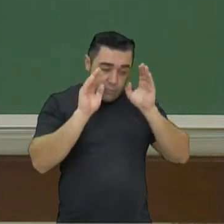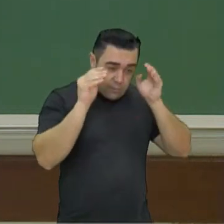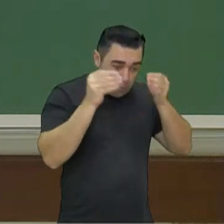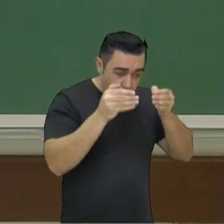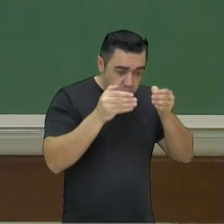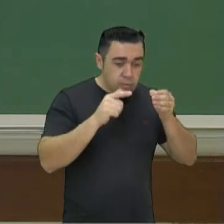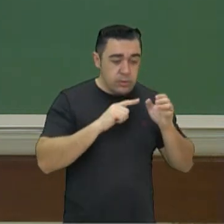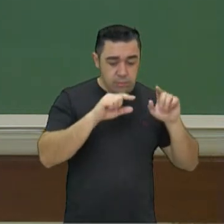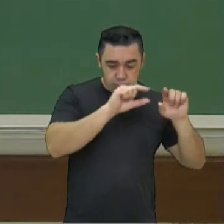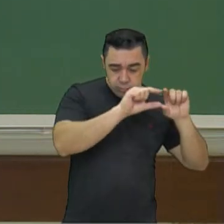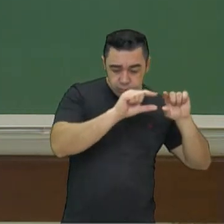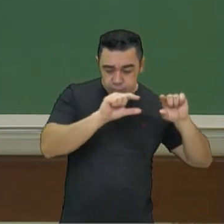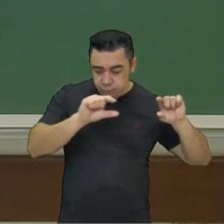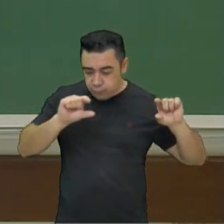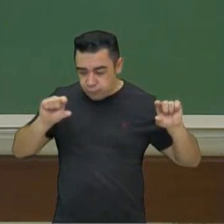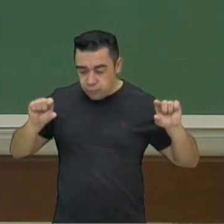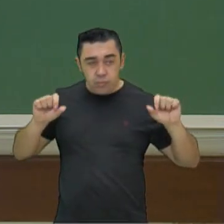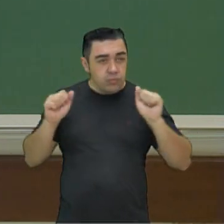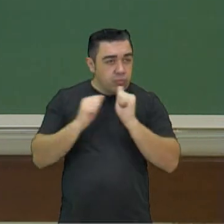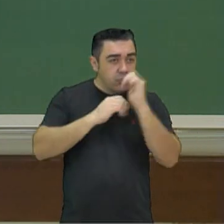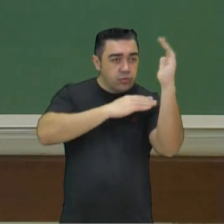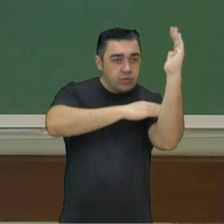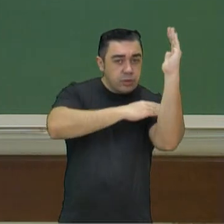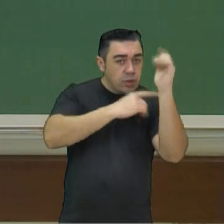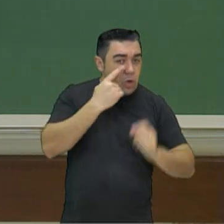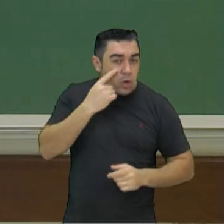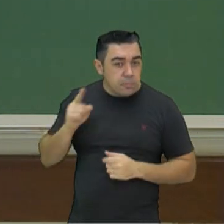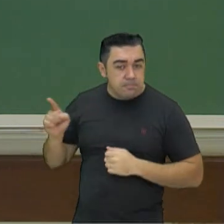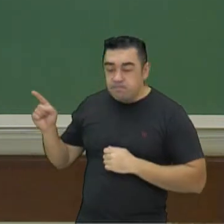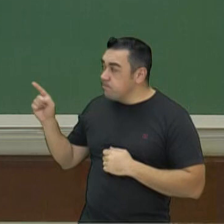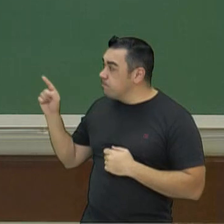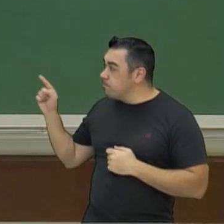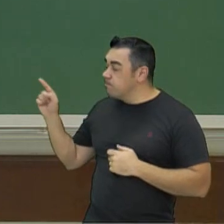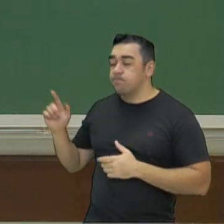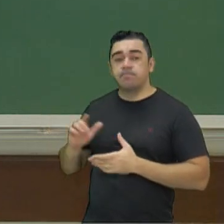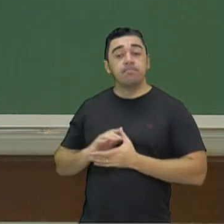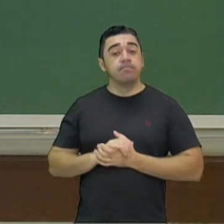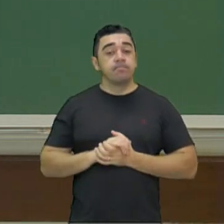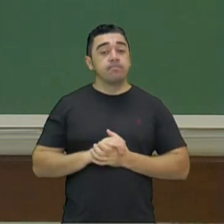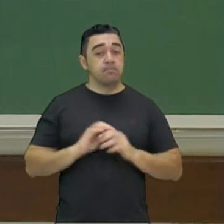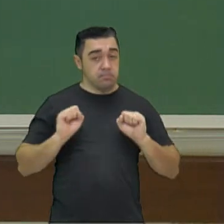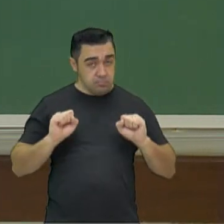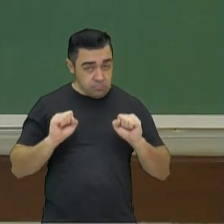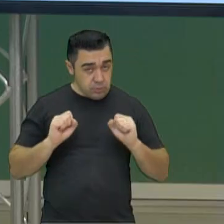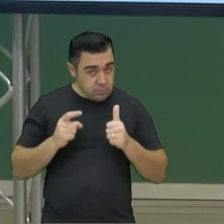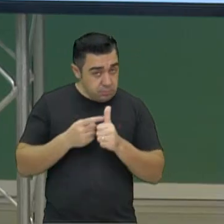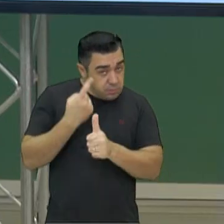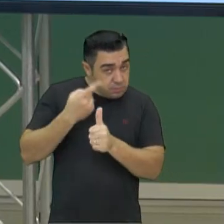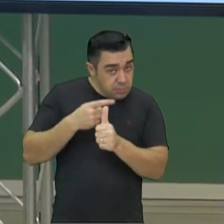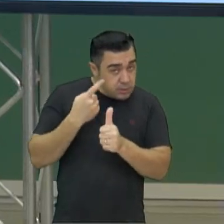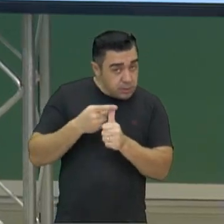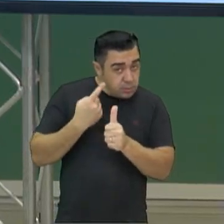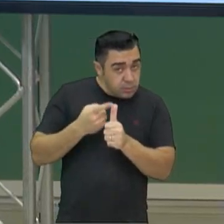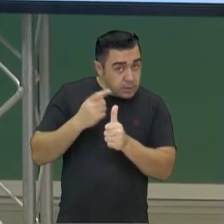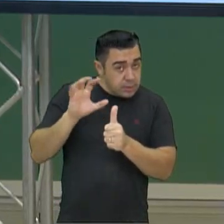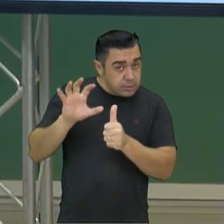x ou paralela ao eixo y. Vamos ver como é que isso acontece. Nós podemos ter, no primeiro caso aqui,